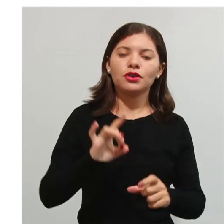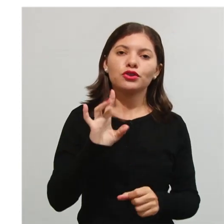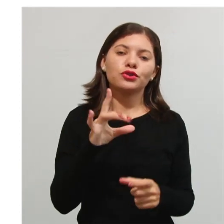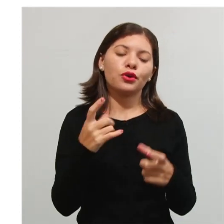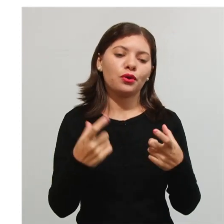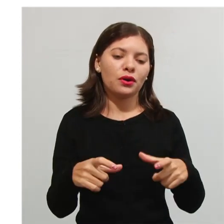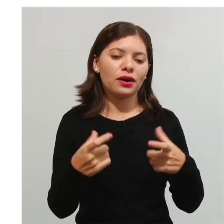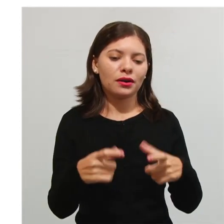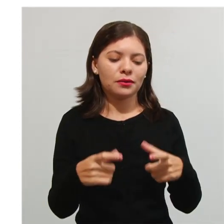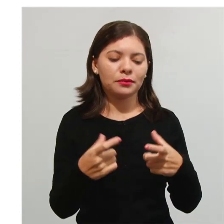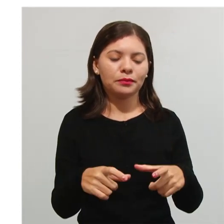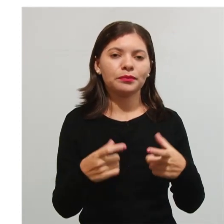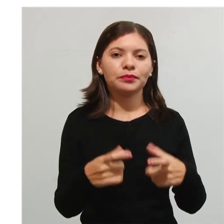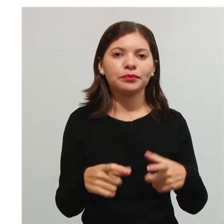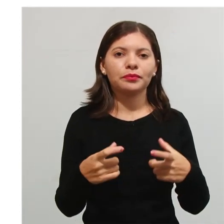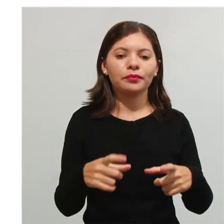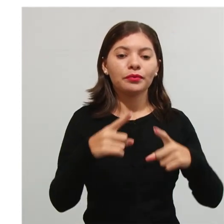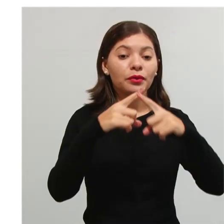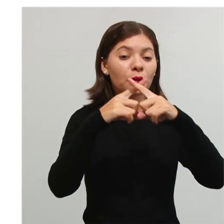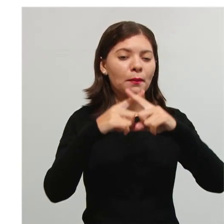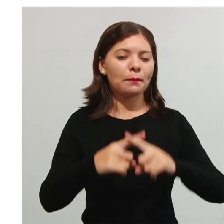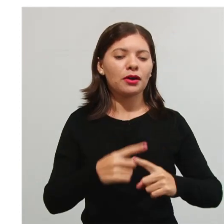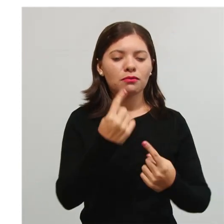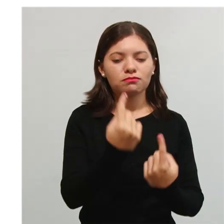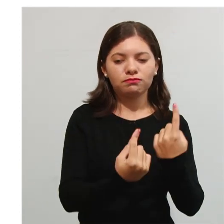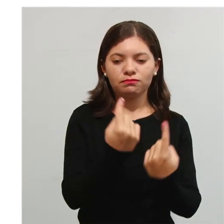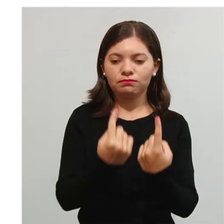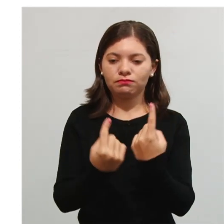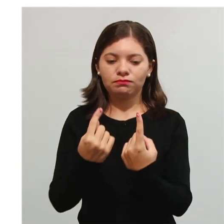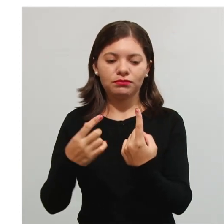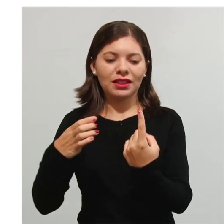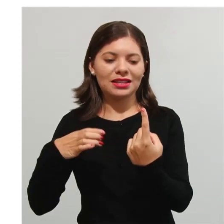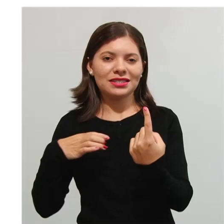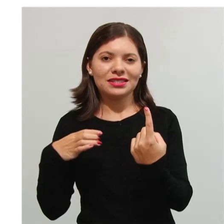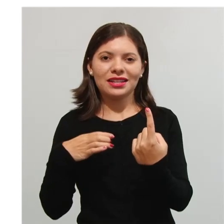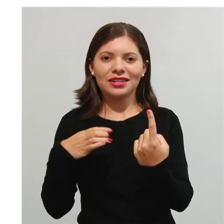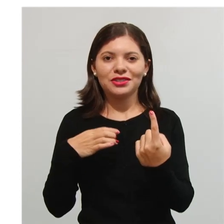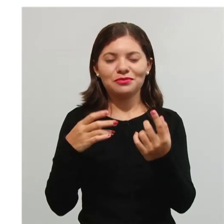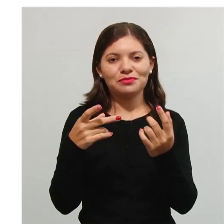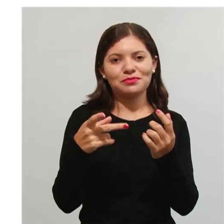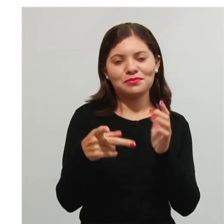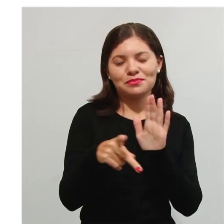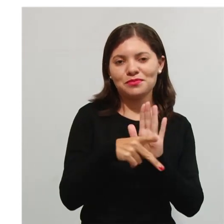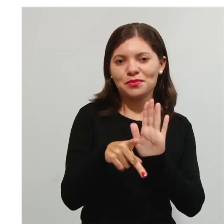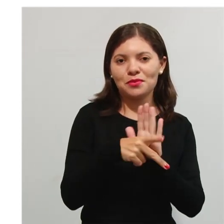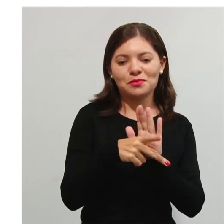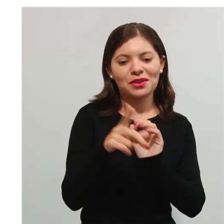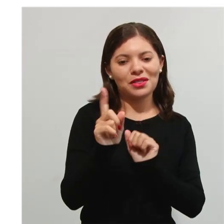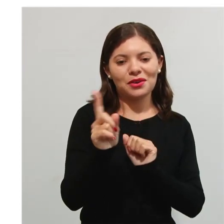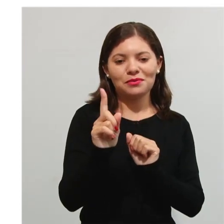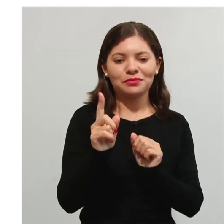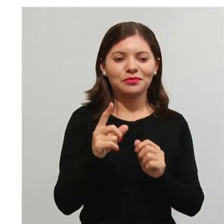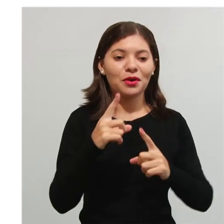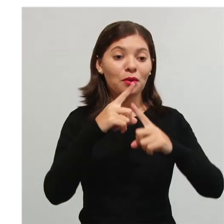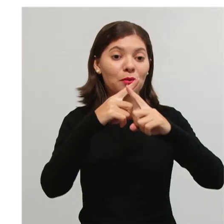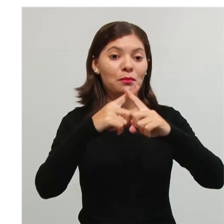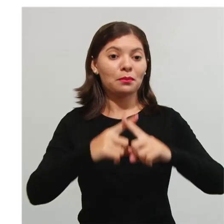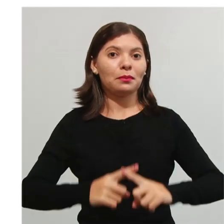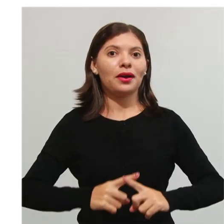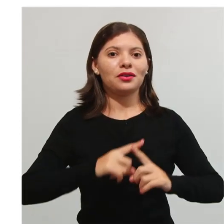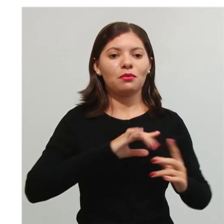local, ela não compete somente com os concorrentes, com as empresas da sua cidade, mas ela compete com o